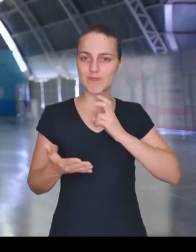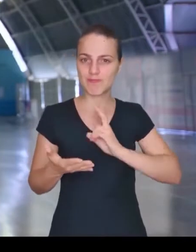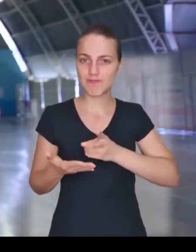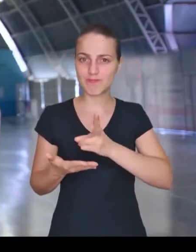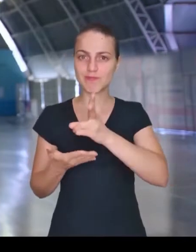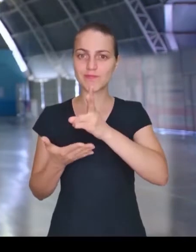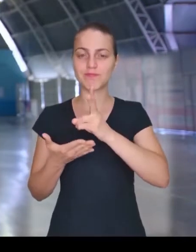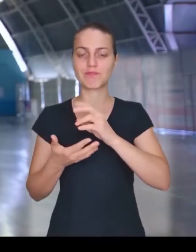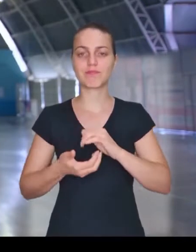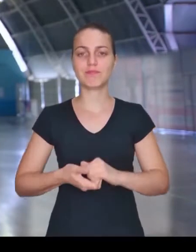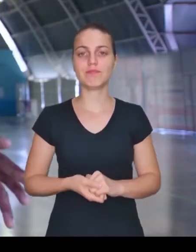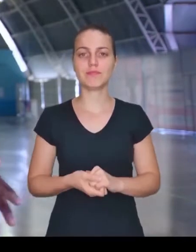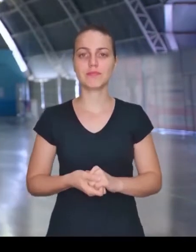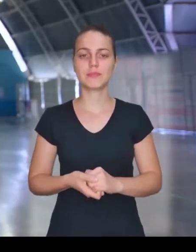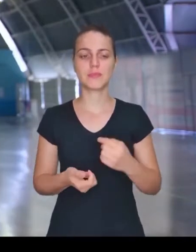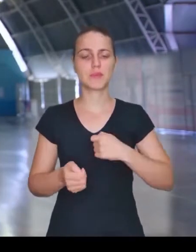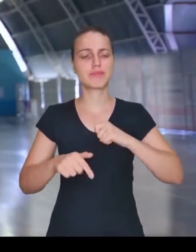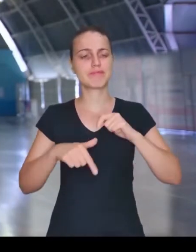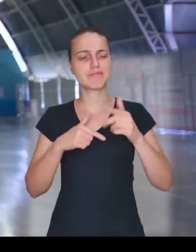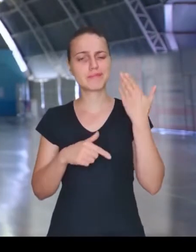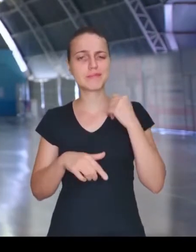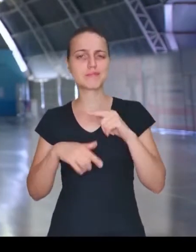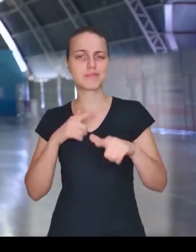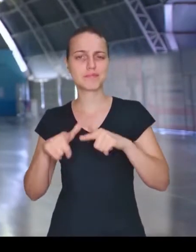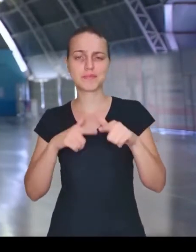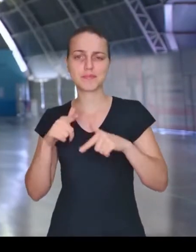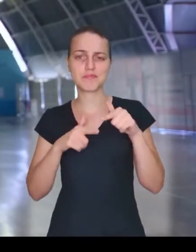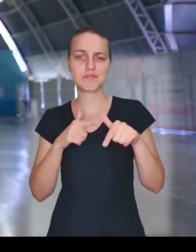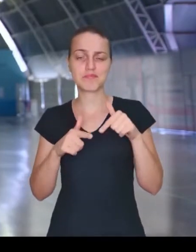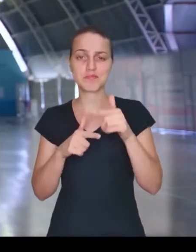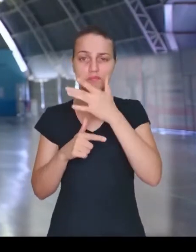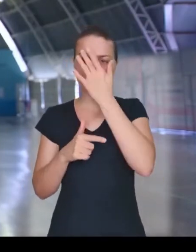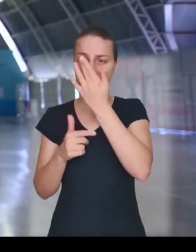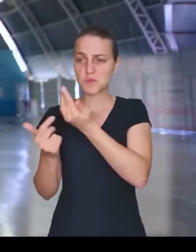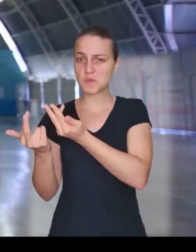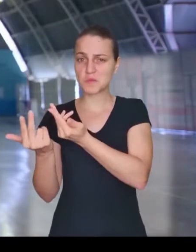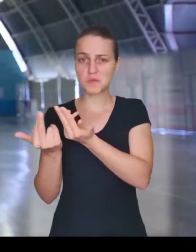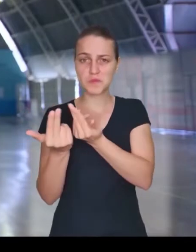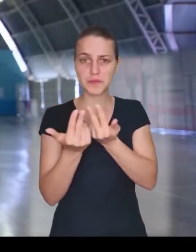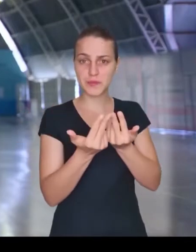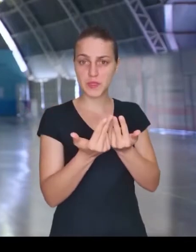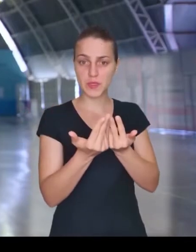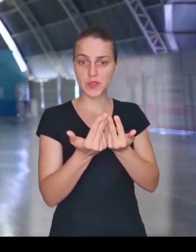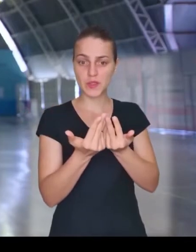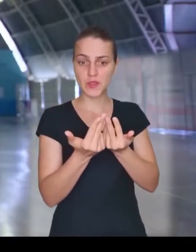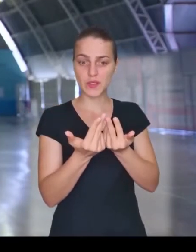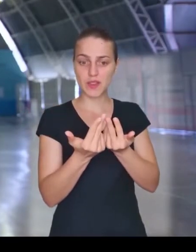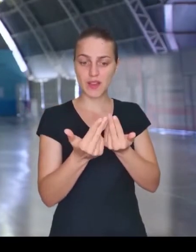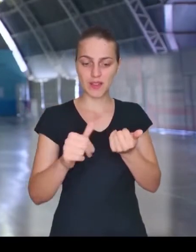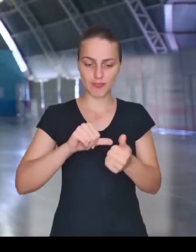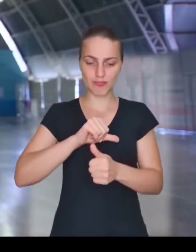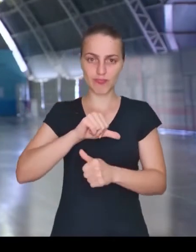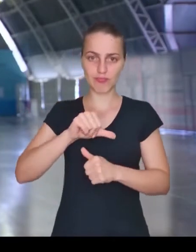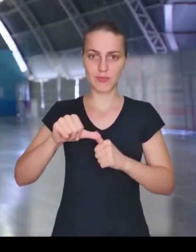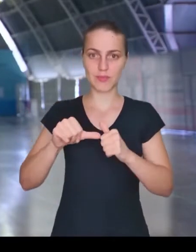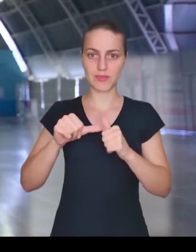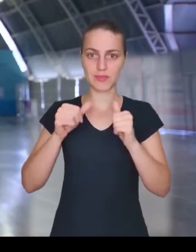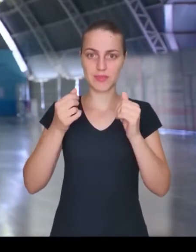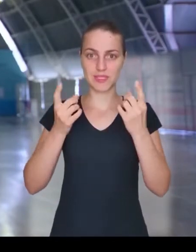respeitador, fazia todas as coisas que todos faziam e me vi como uma pessoa com deficiência.